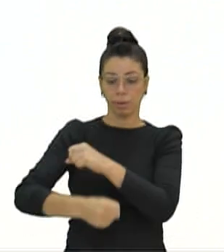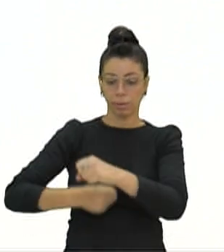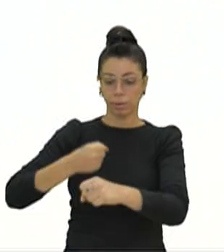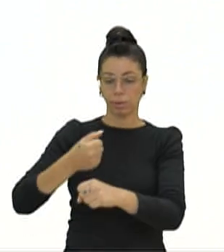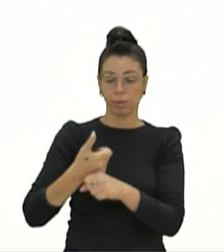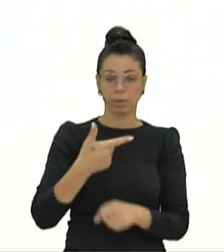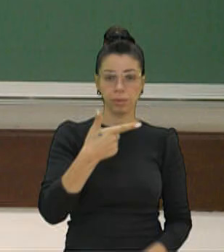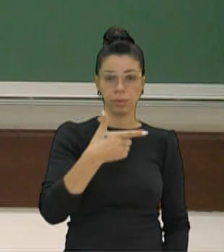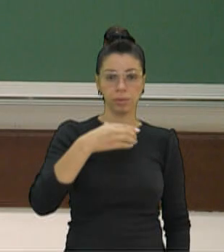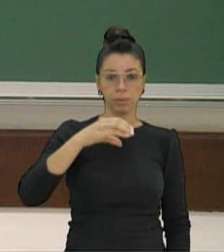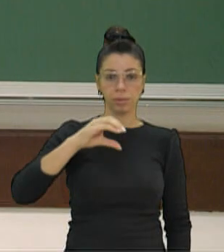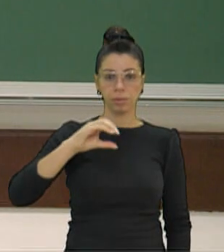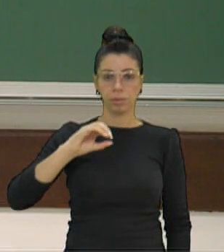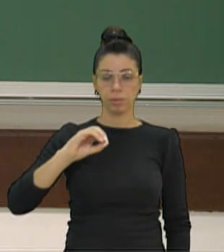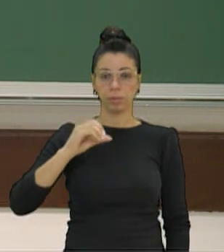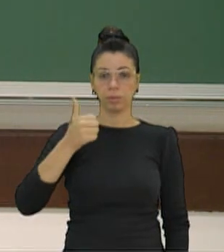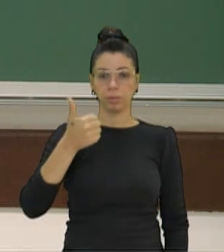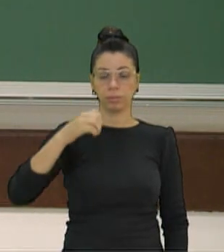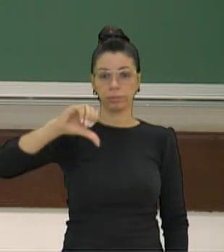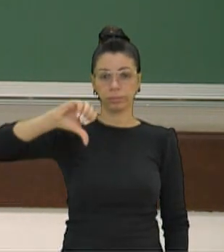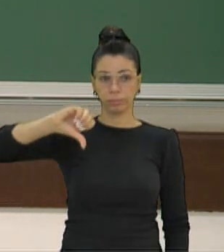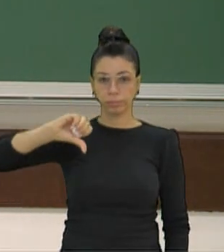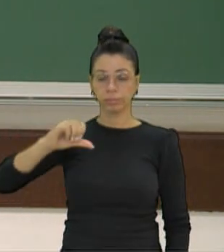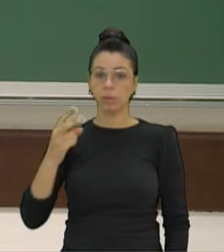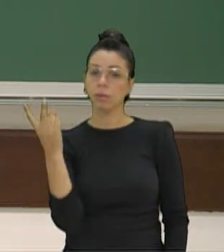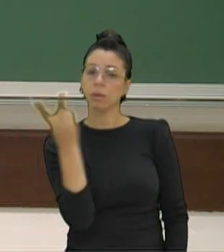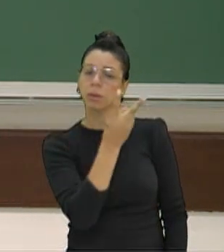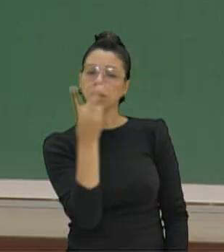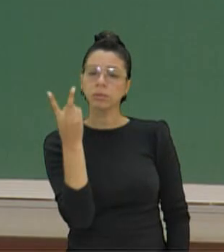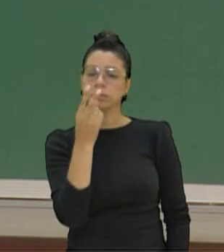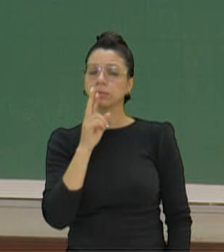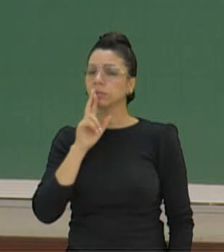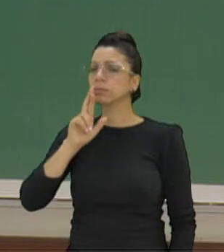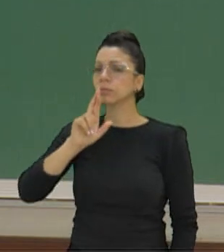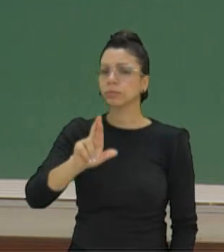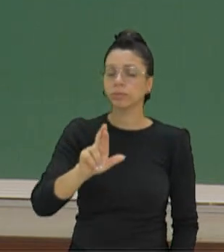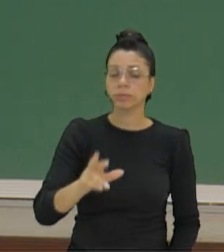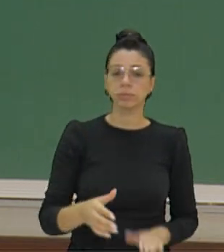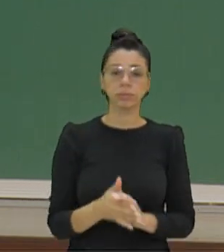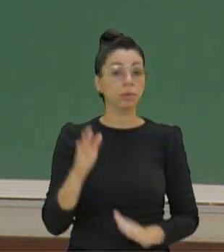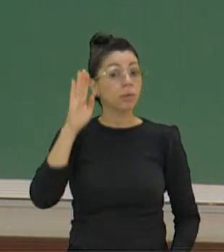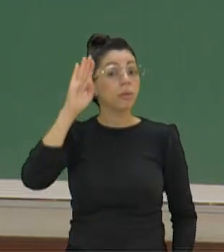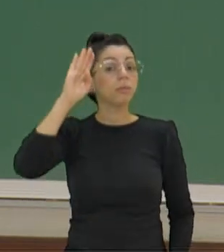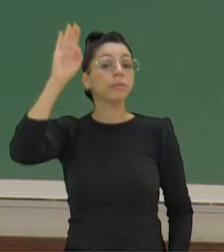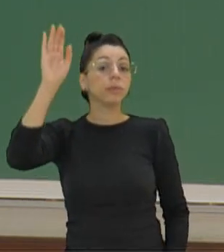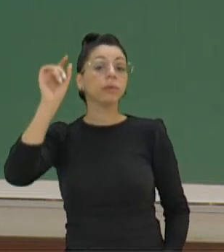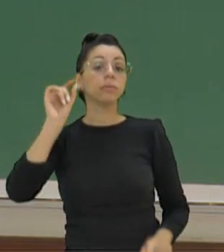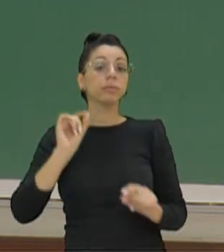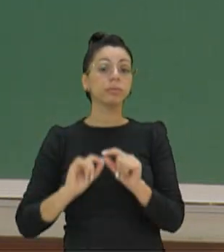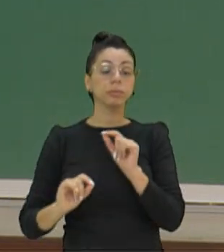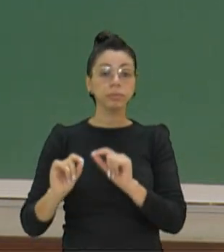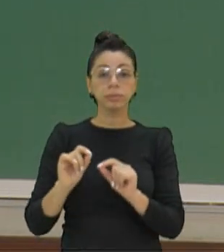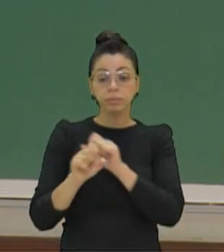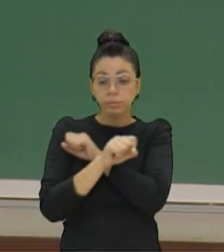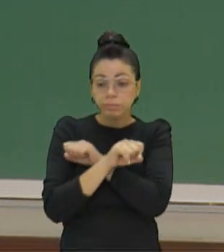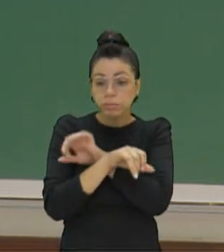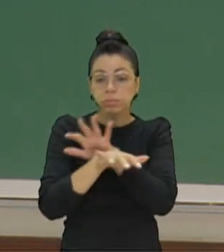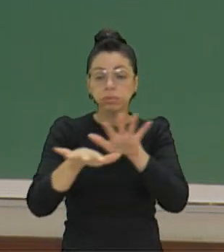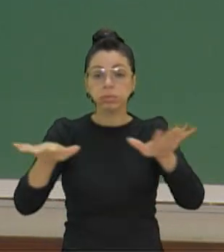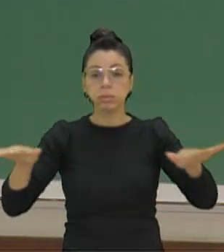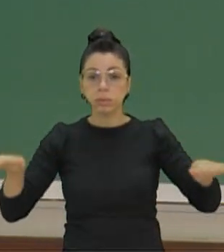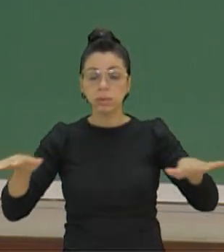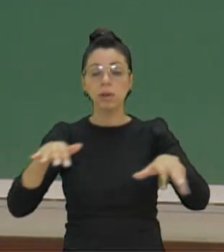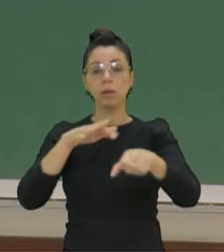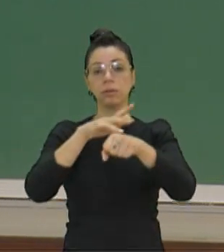Agora, com base nessas duas matérias, responde aí, qual o principal veículo de propagação